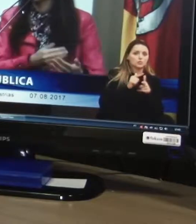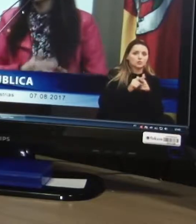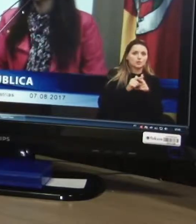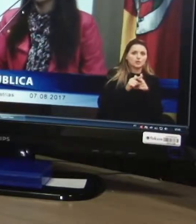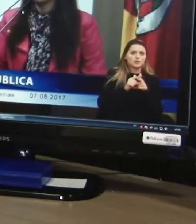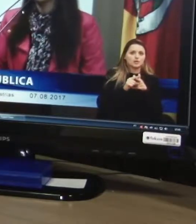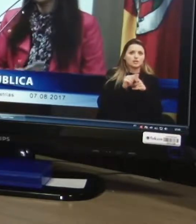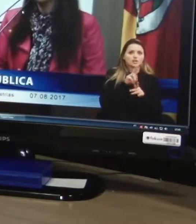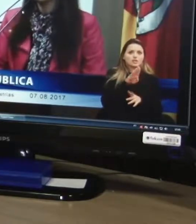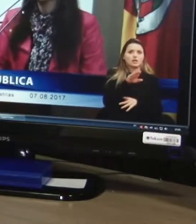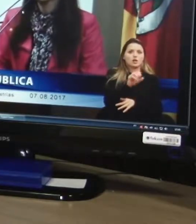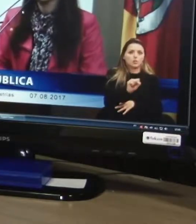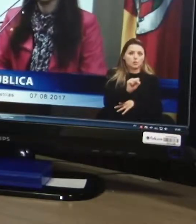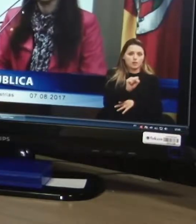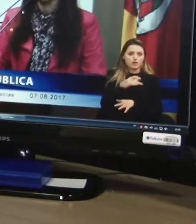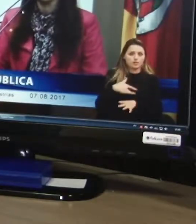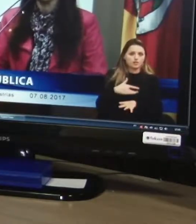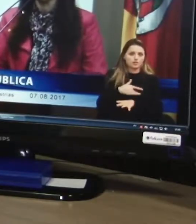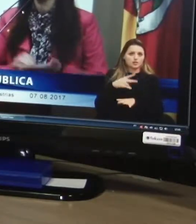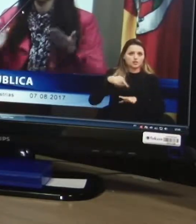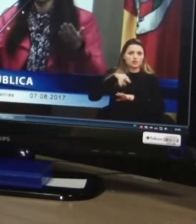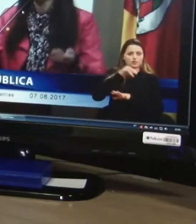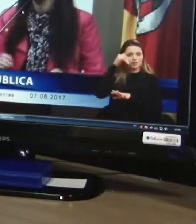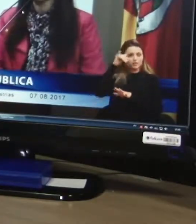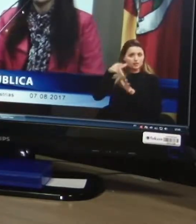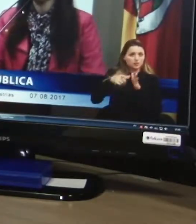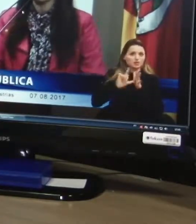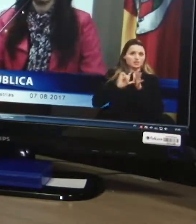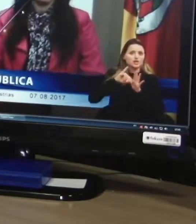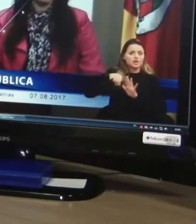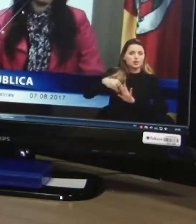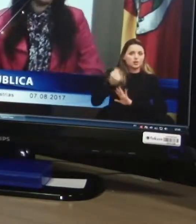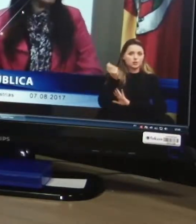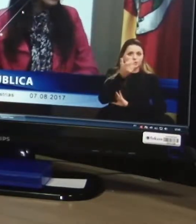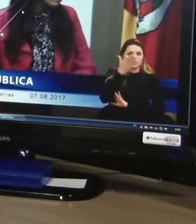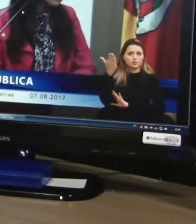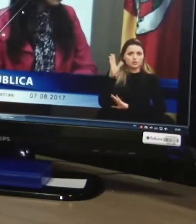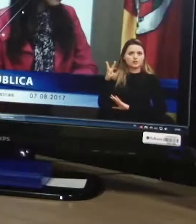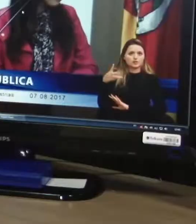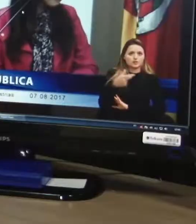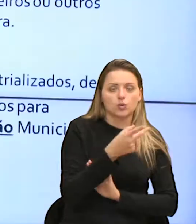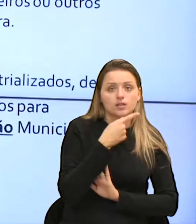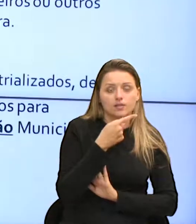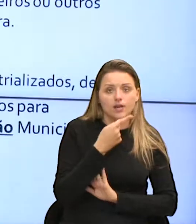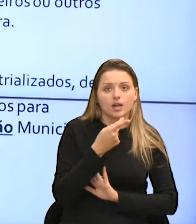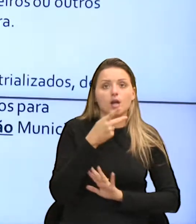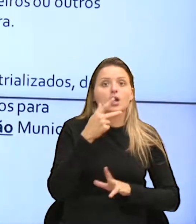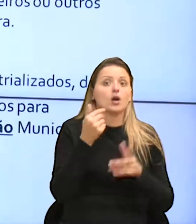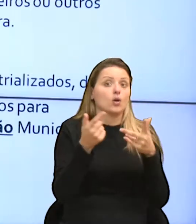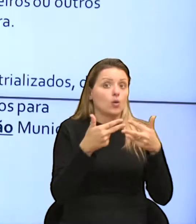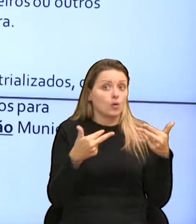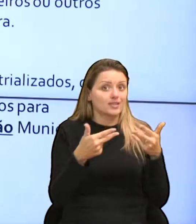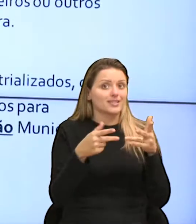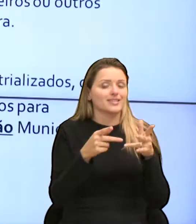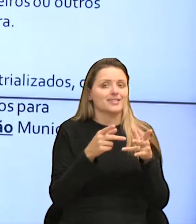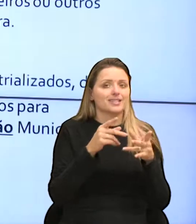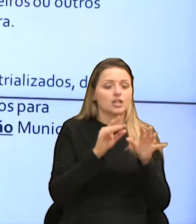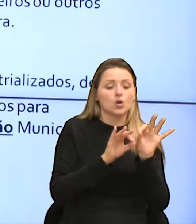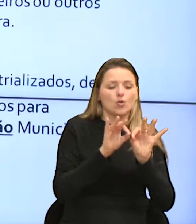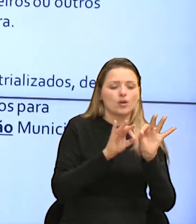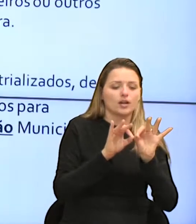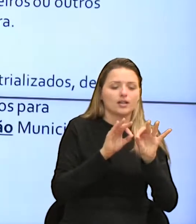só poderiam ser vendido se comprovada a procedência em sua manifestação a